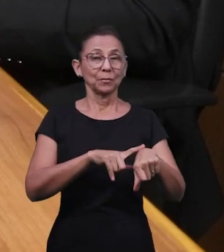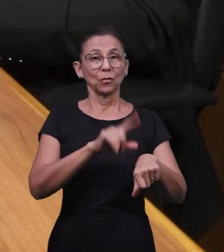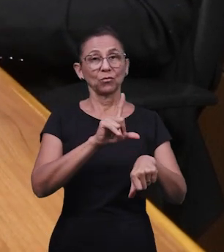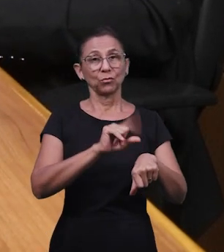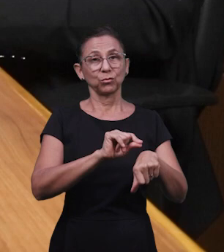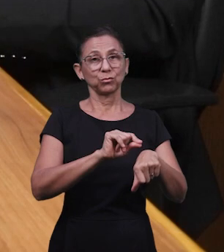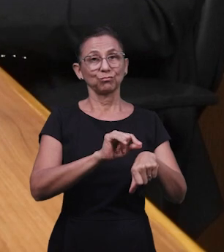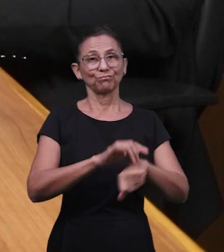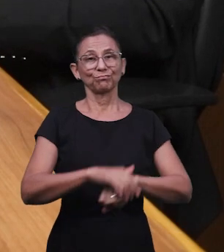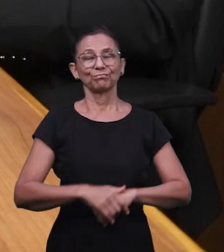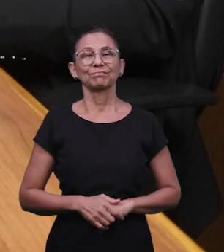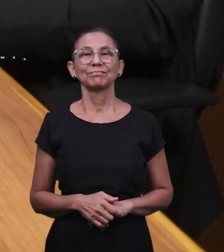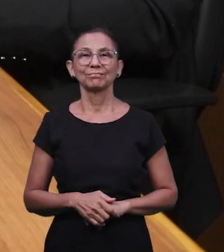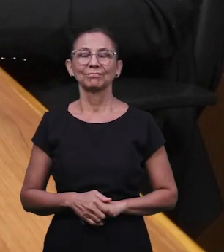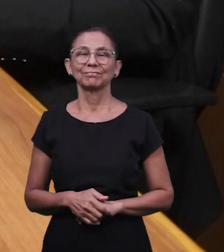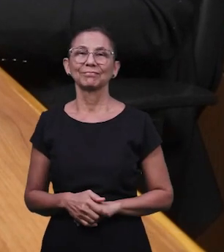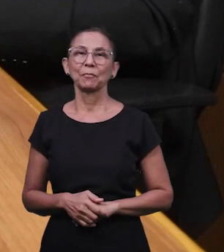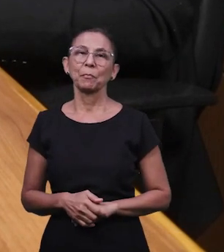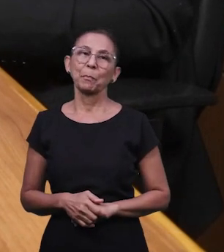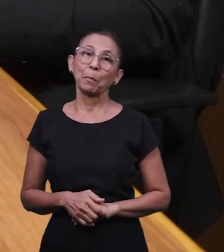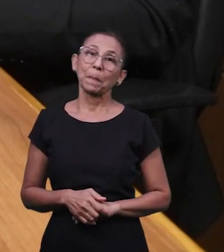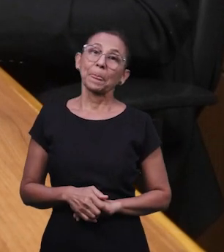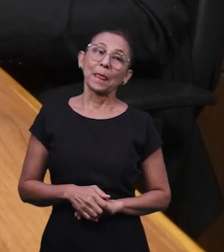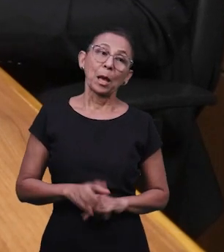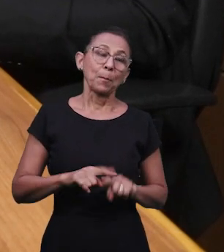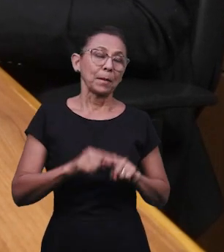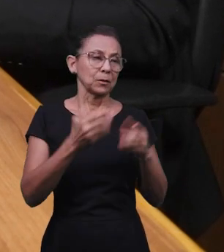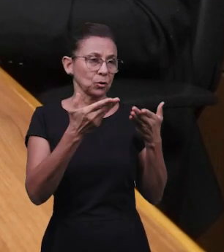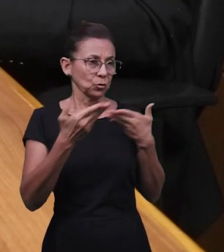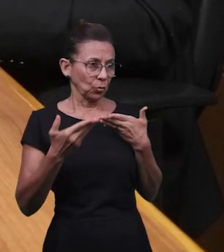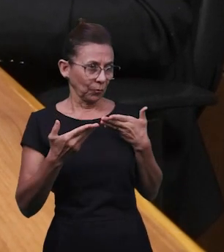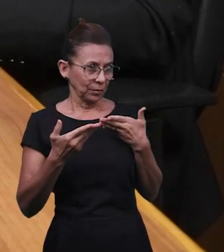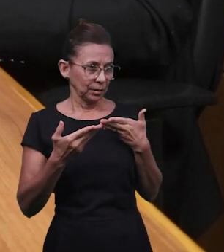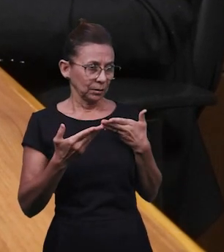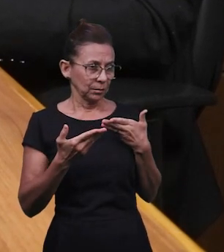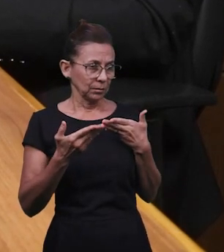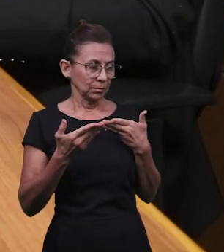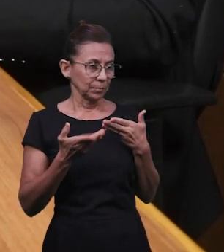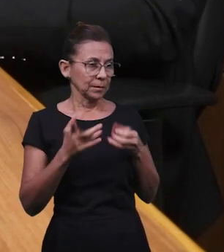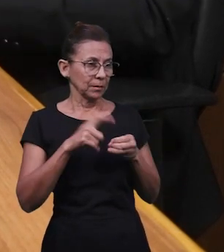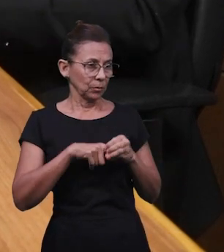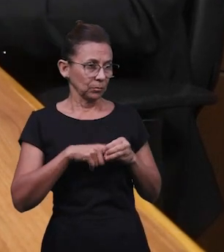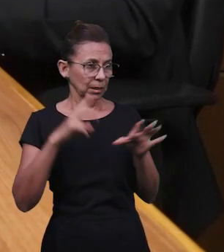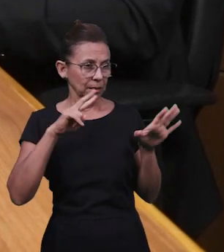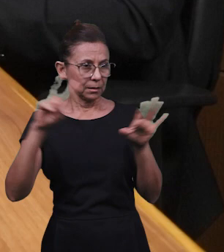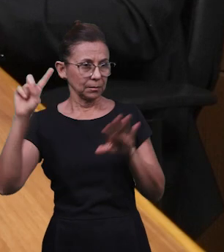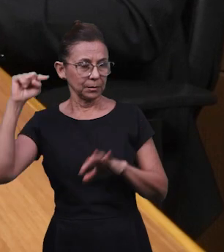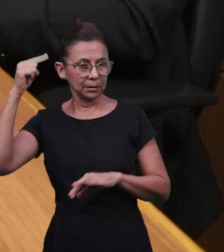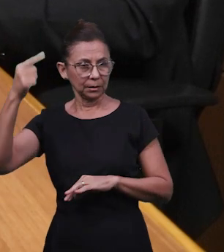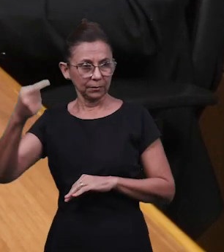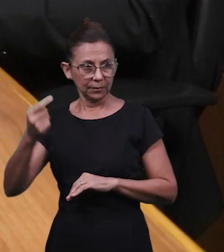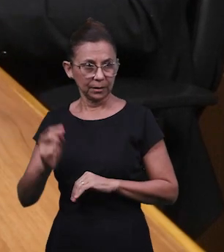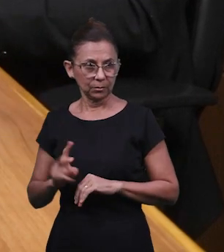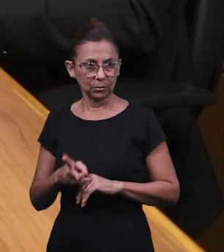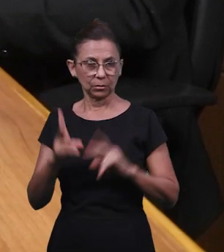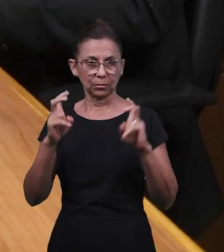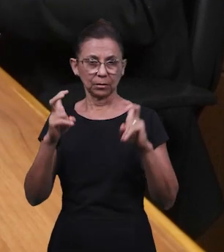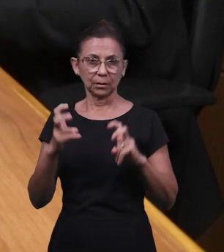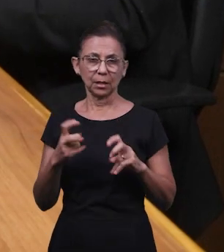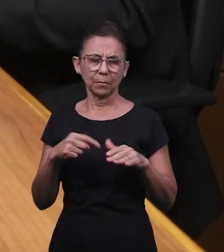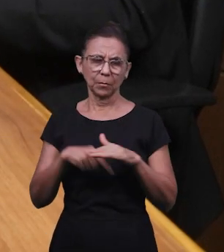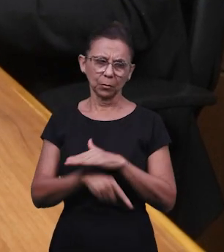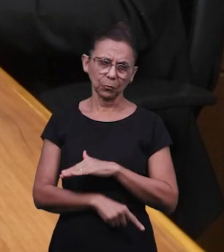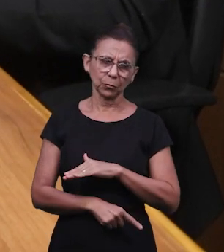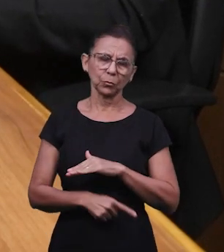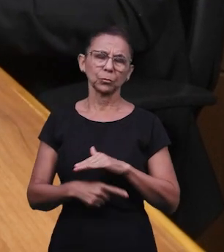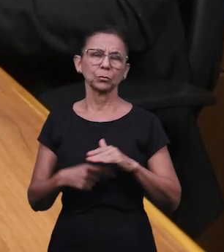se esgotou e já fica aqui o convite para a gente, na semana que vem, continuar com esse tema. Perfeitamente. Tá?